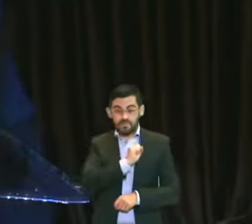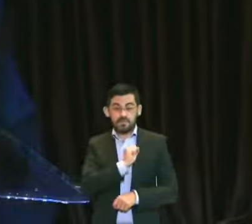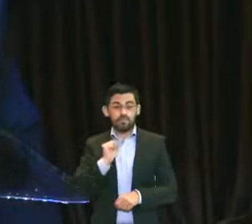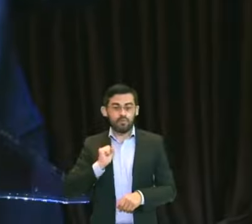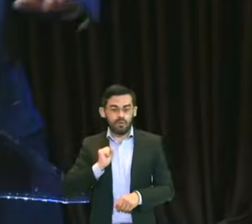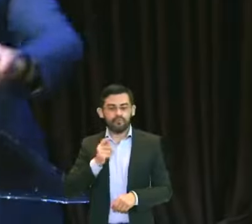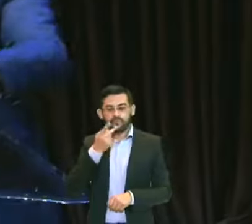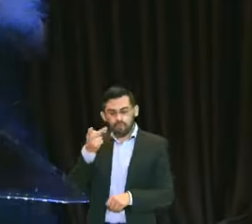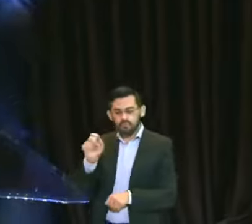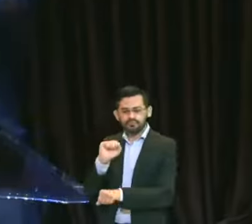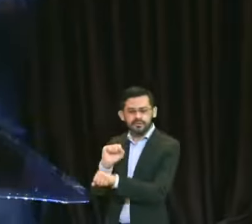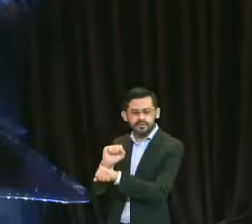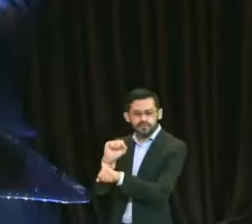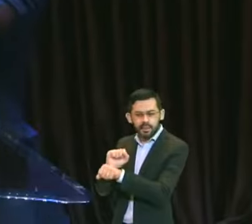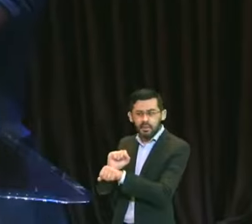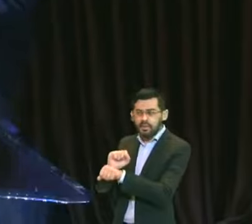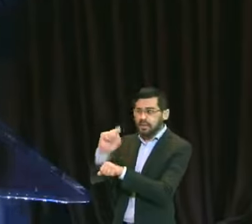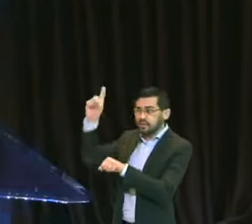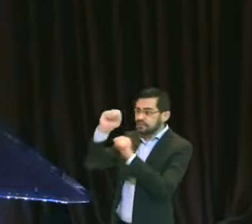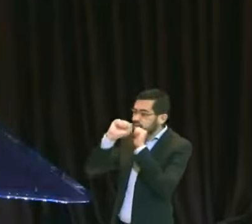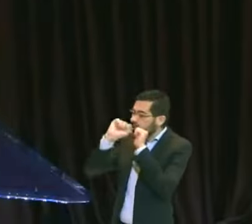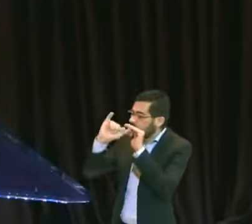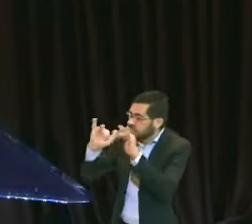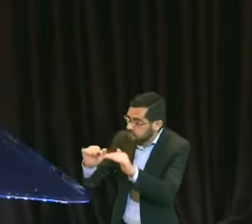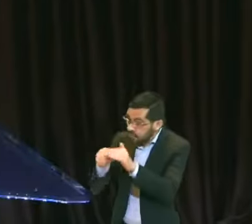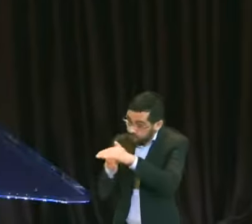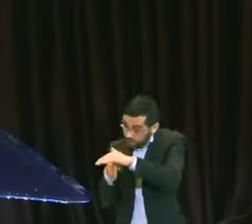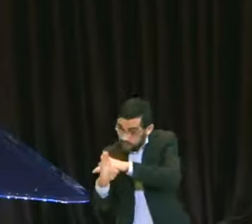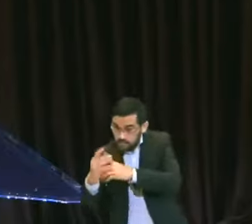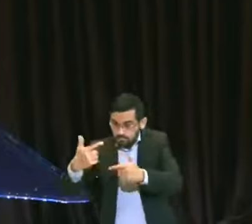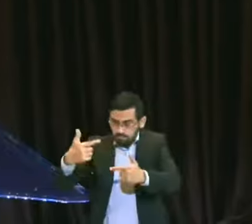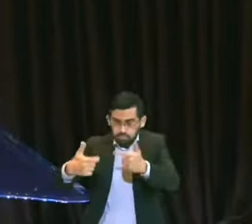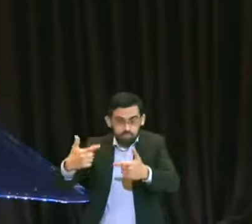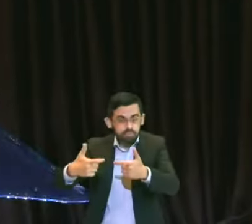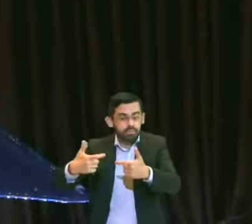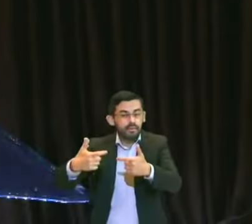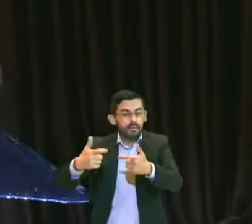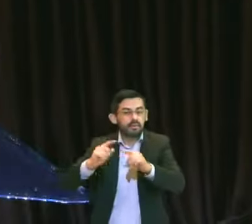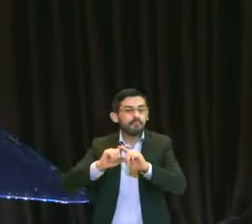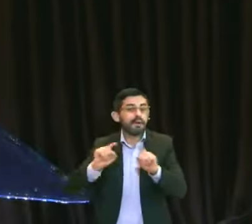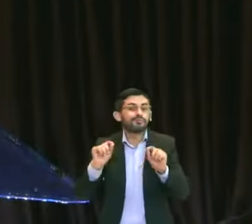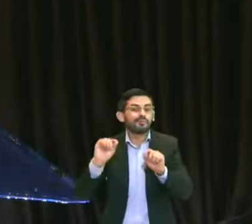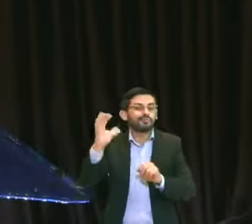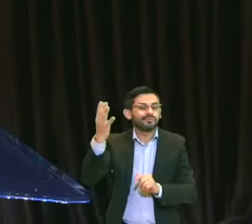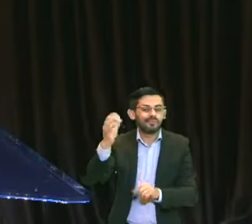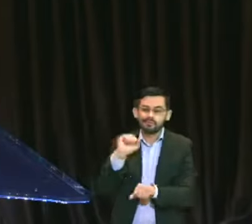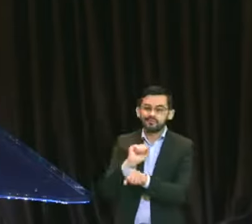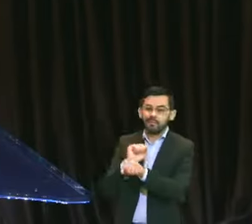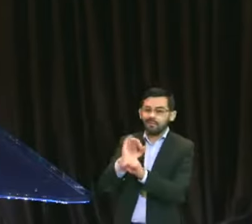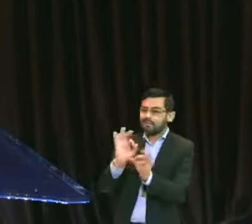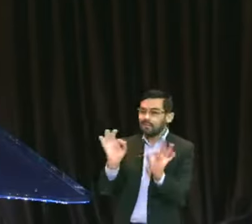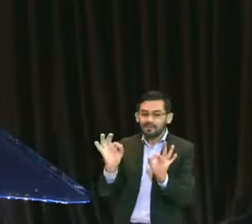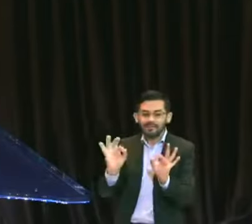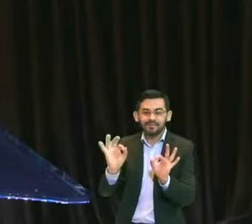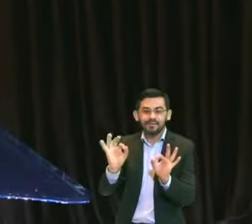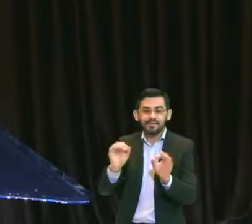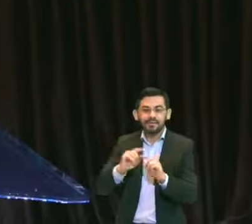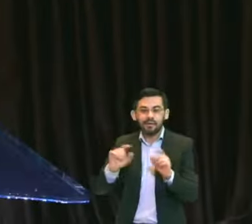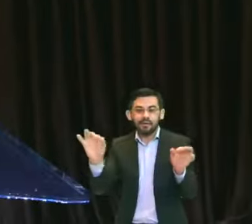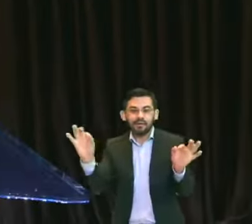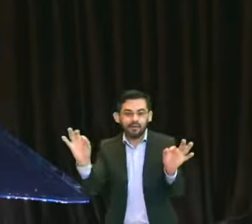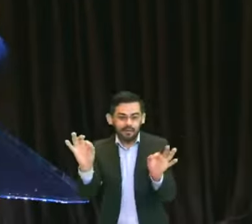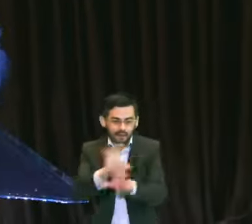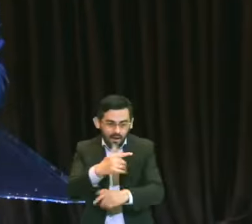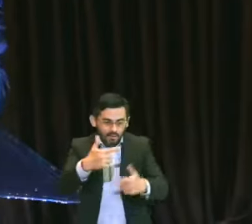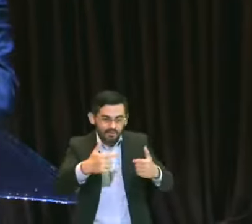mandado ele esperar a bênção de Deus para entrar numa batalha, mas ele não espera. E quando termina a